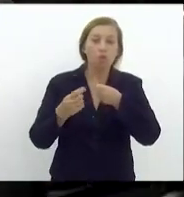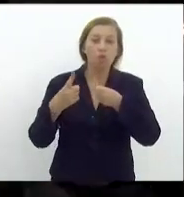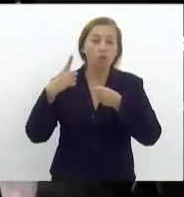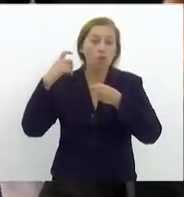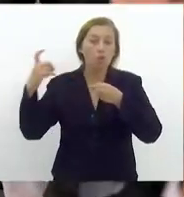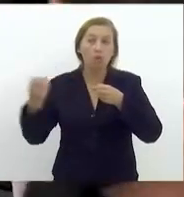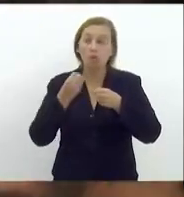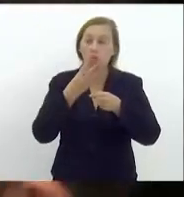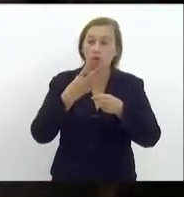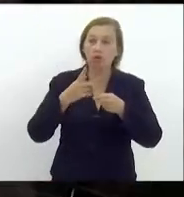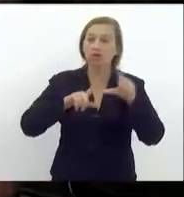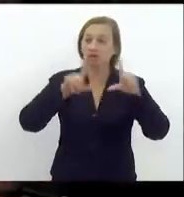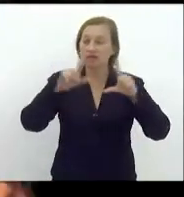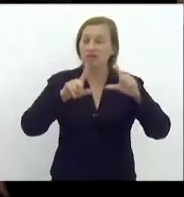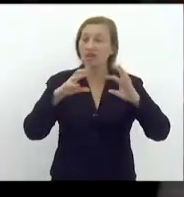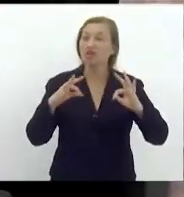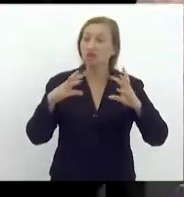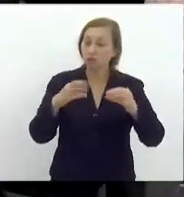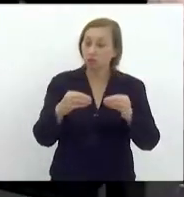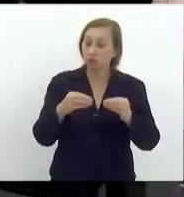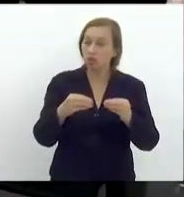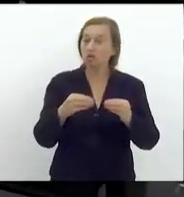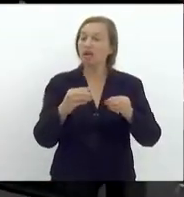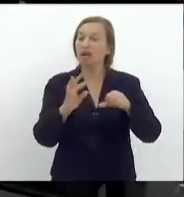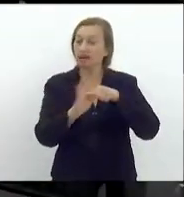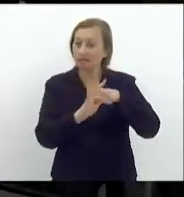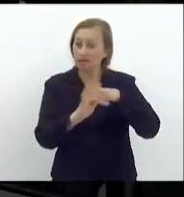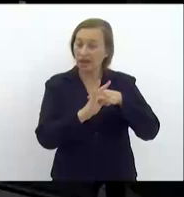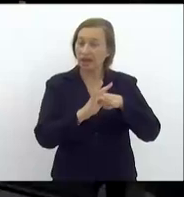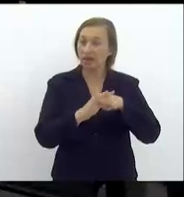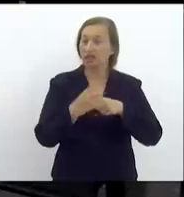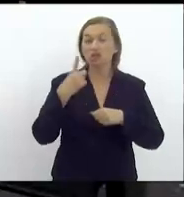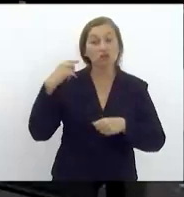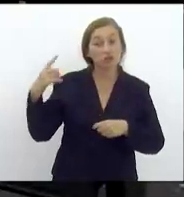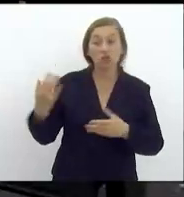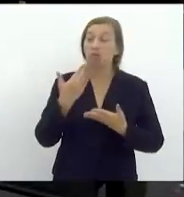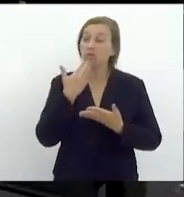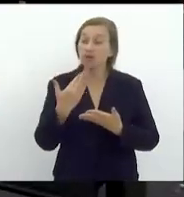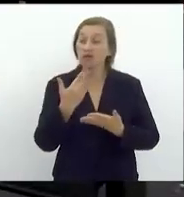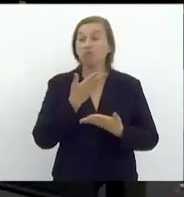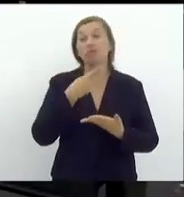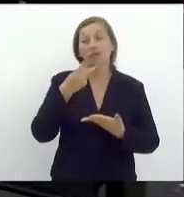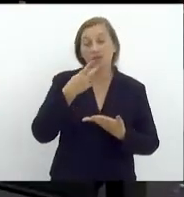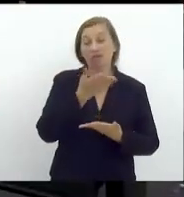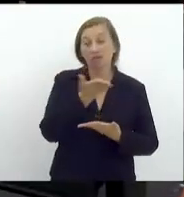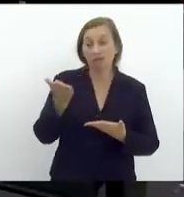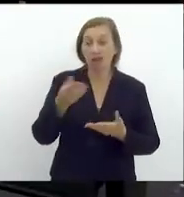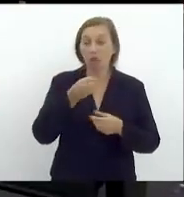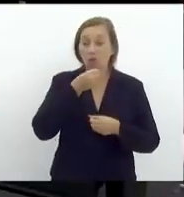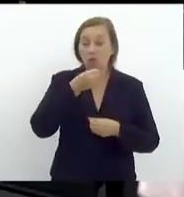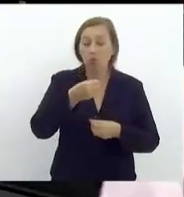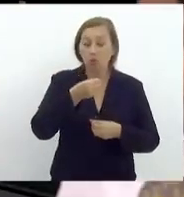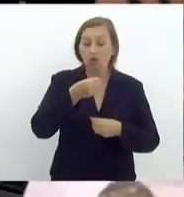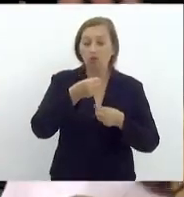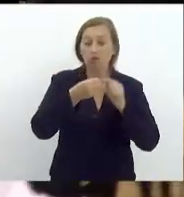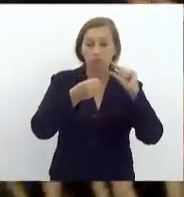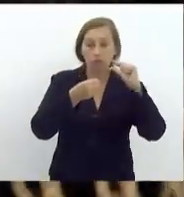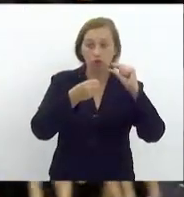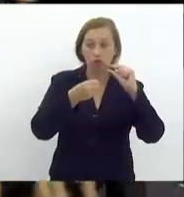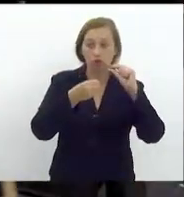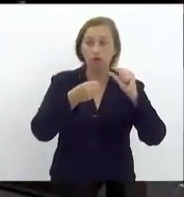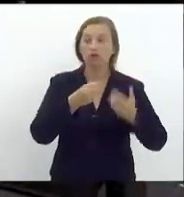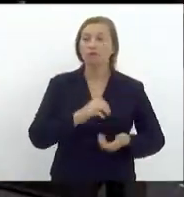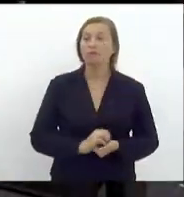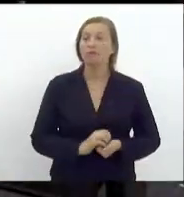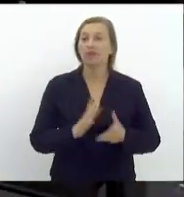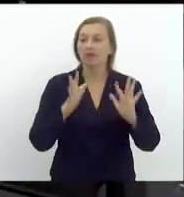som na TV então tem toda aí a técnica de som envolvida e vou pedir aí para vocês isso Mas